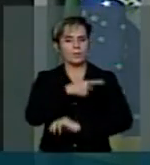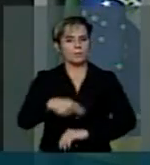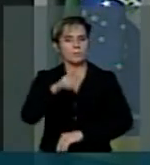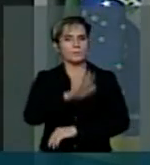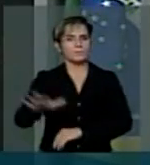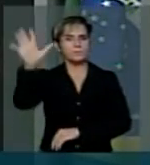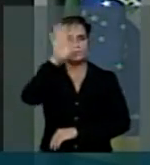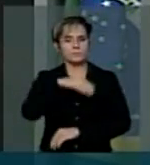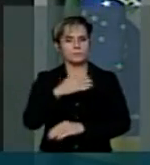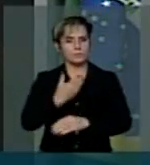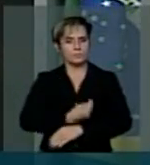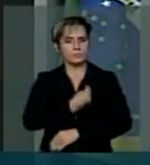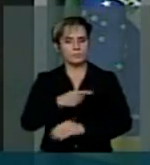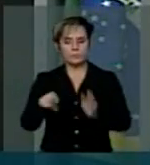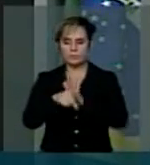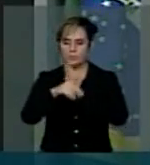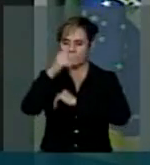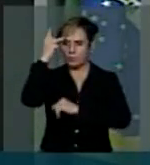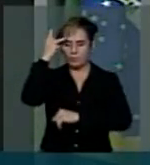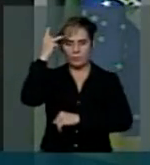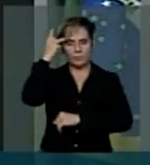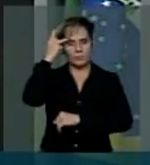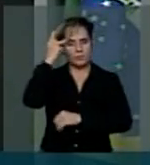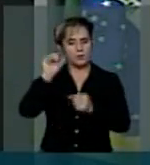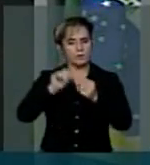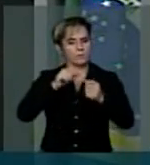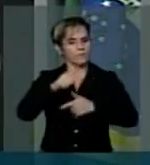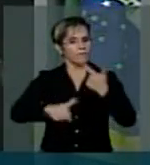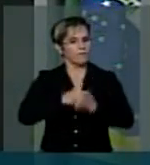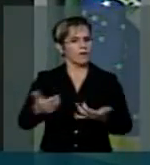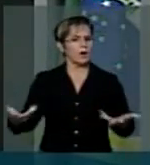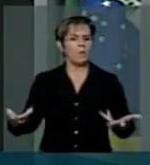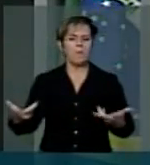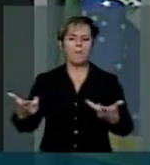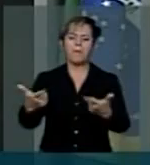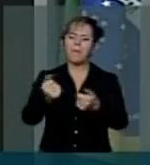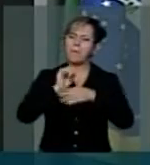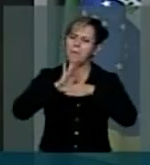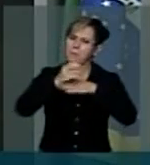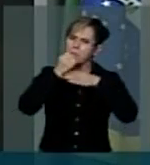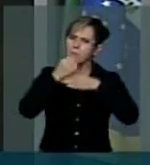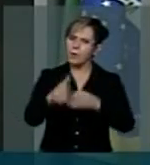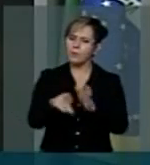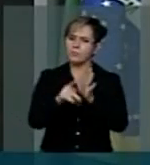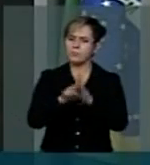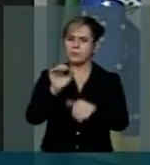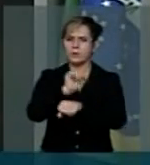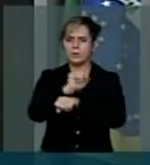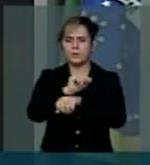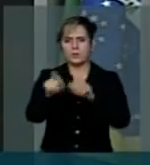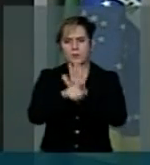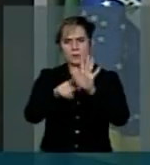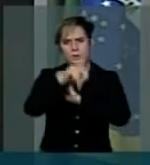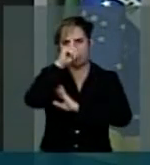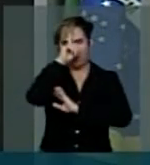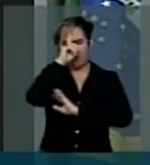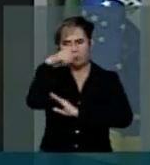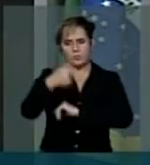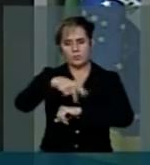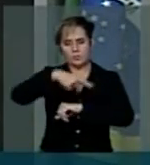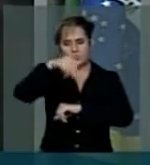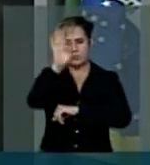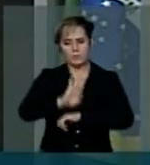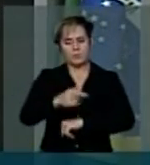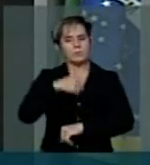presidente nacional que mora em São Paulo, realiza um trabalho extraordinário para os motoristas de ambulância do país. Eu